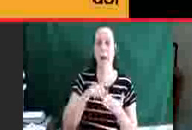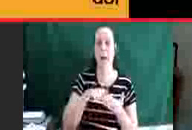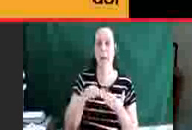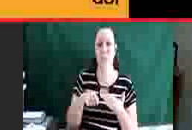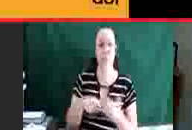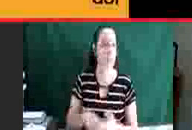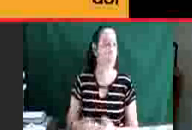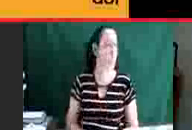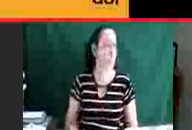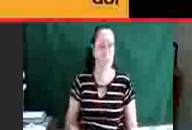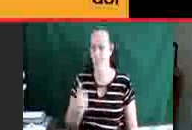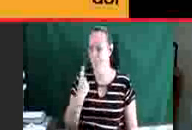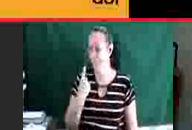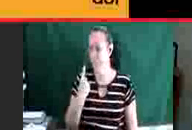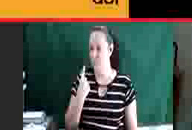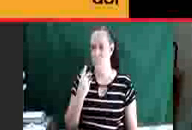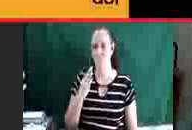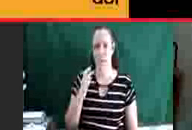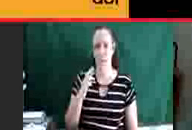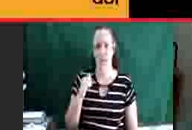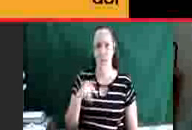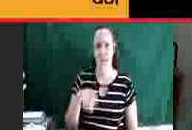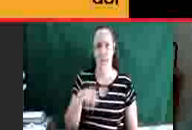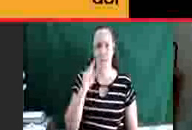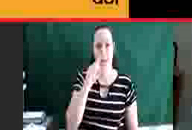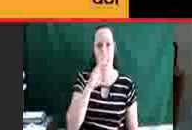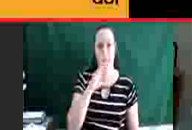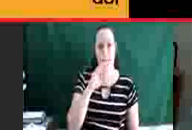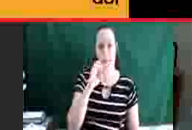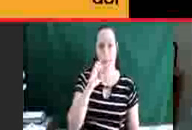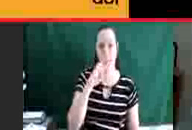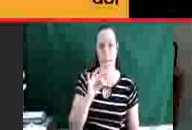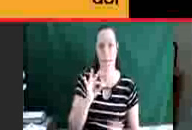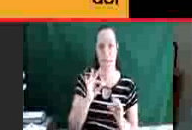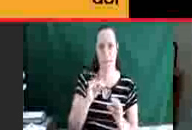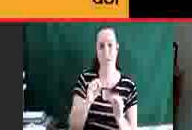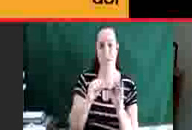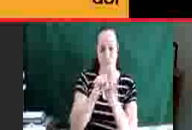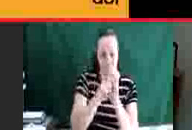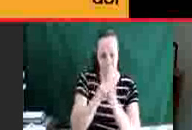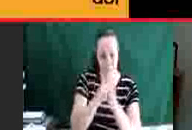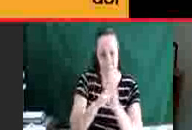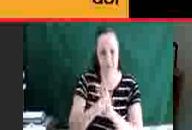O endereçamento IP vocês já viram, ok? As classes, né?